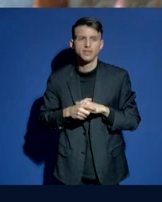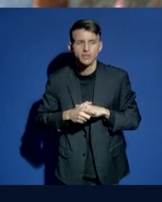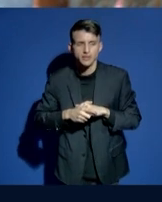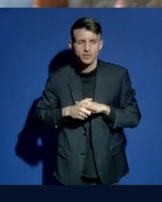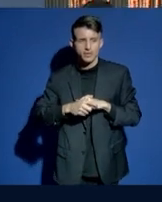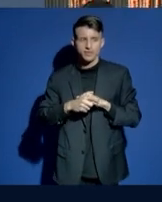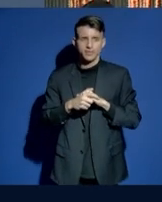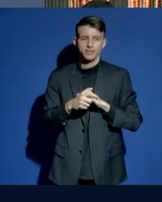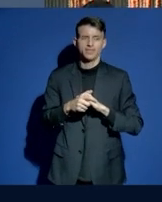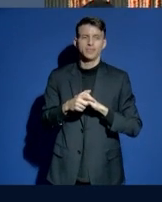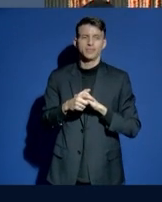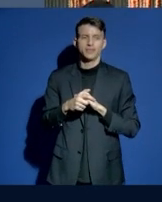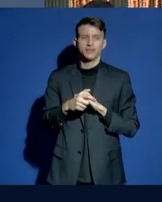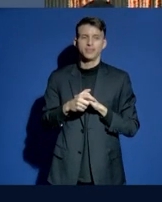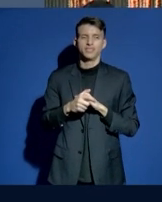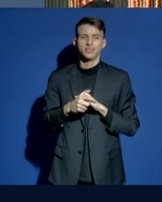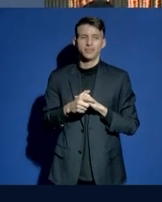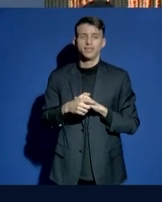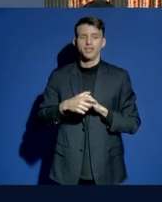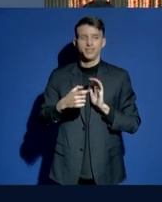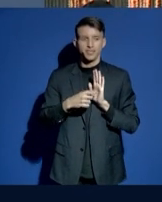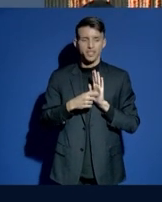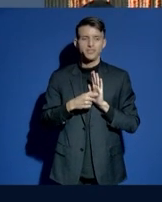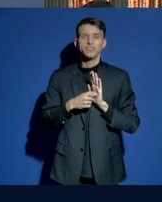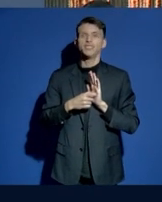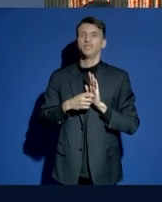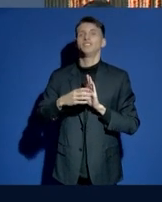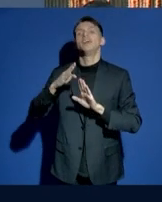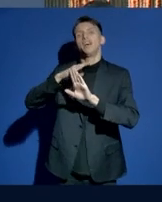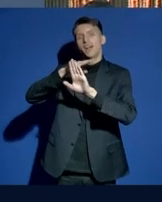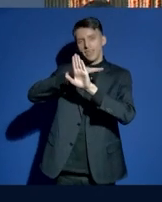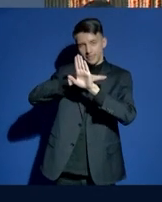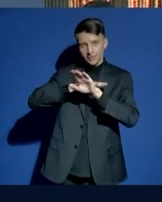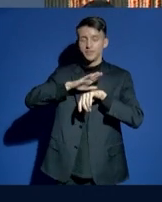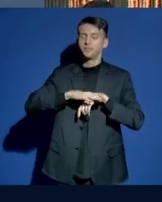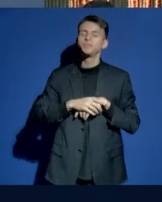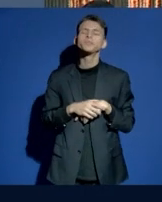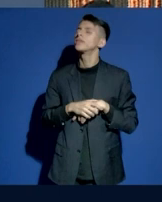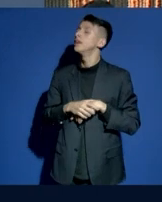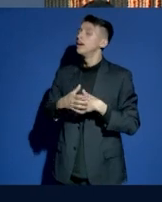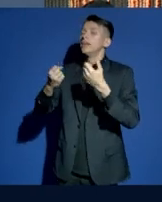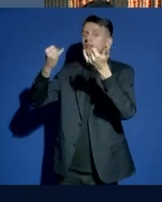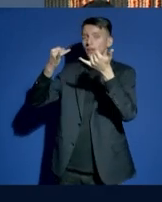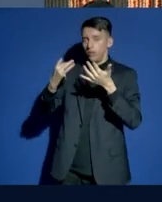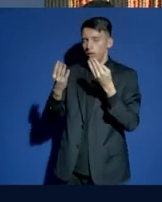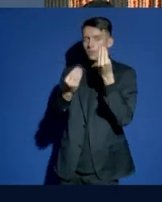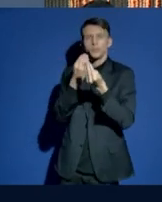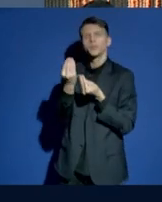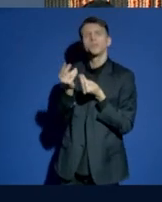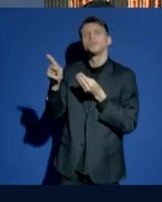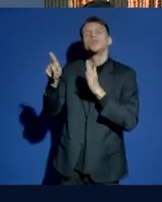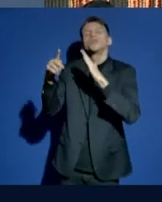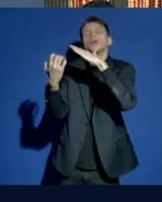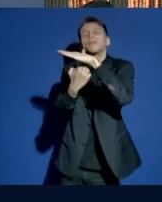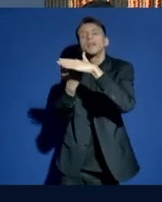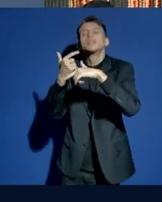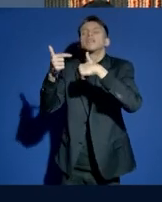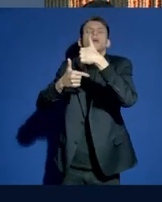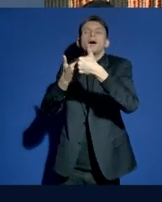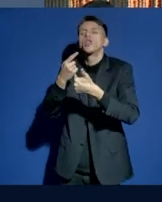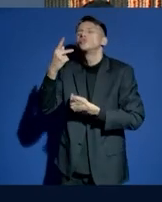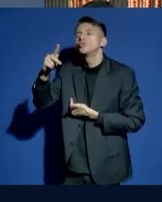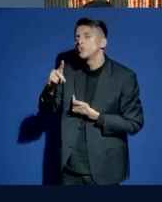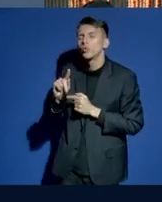campo legal obrigado Nicole Sérgio eu vou pela ordem explica pra gente como que a não corpe participa dessa indústria prazer tê-lo aqui